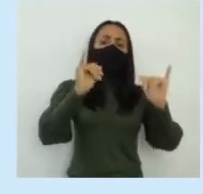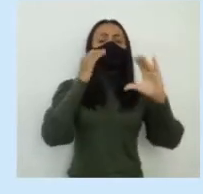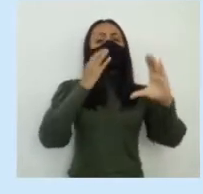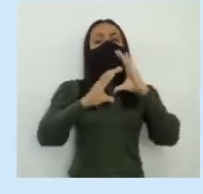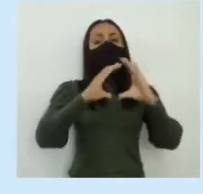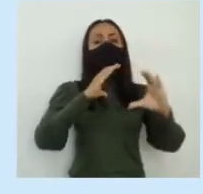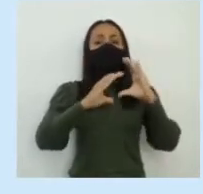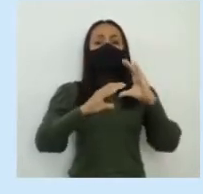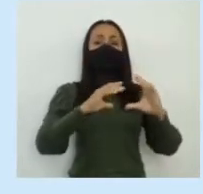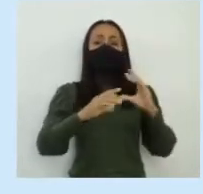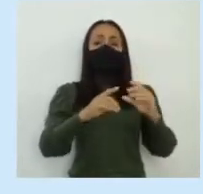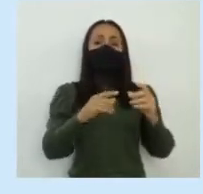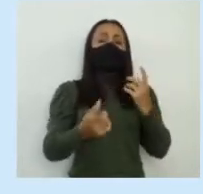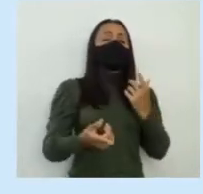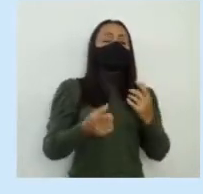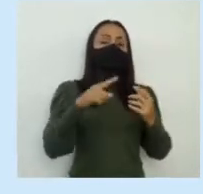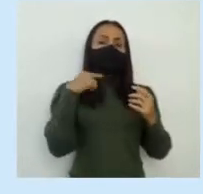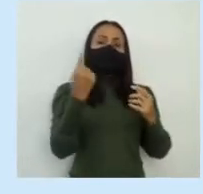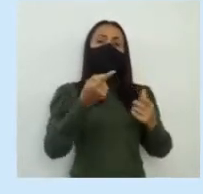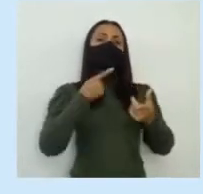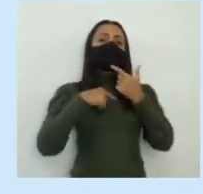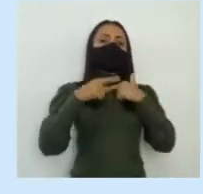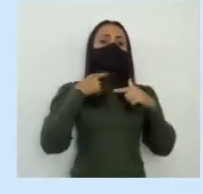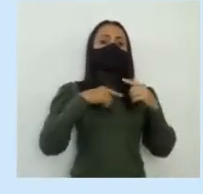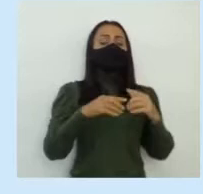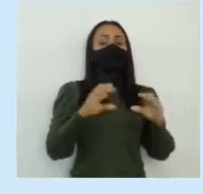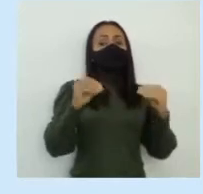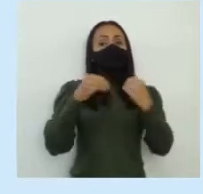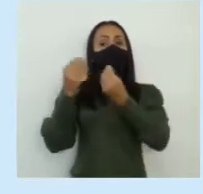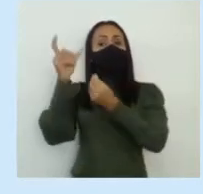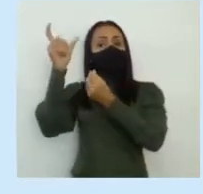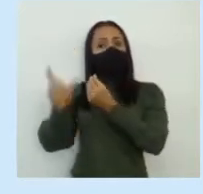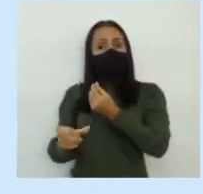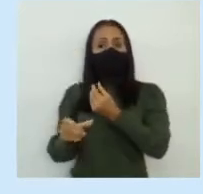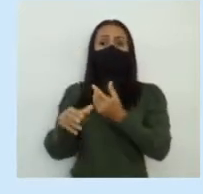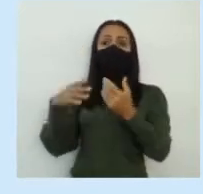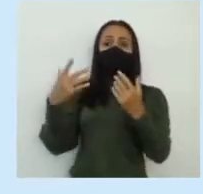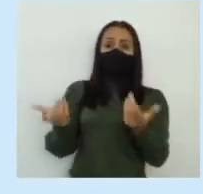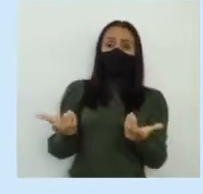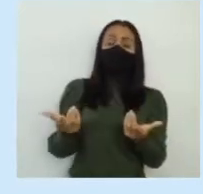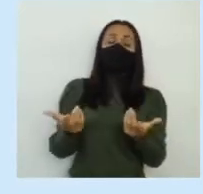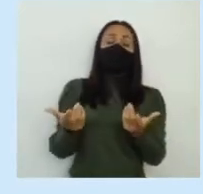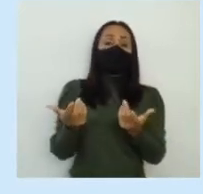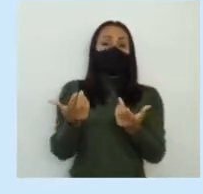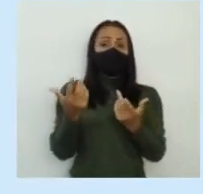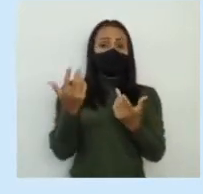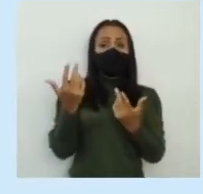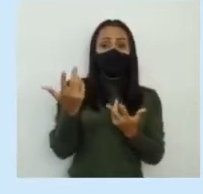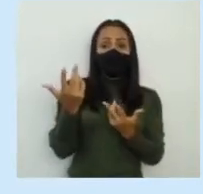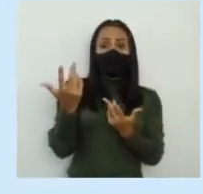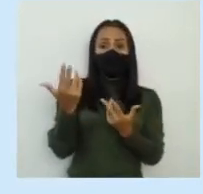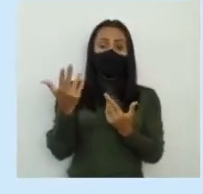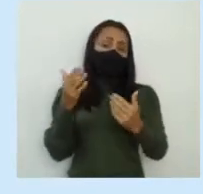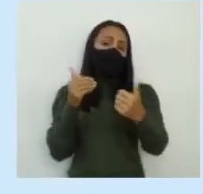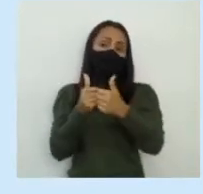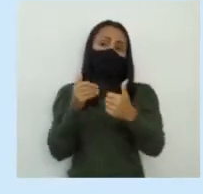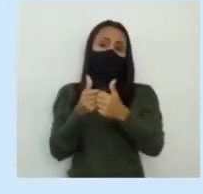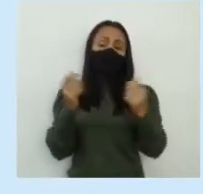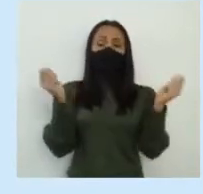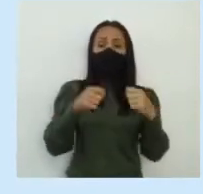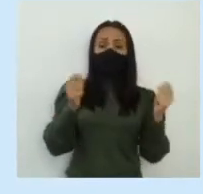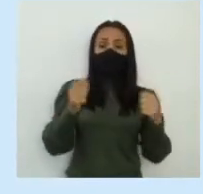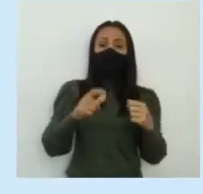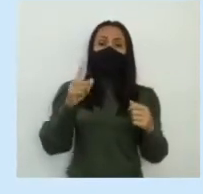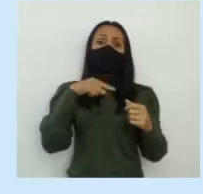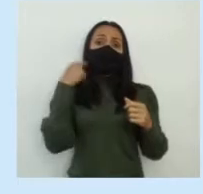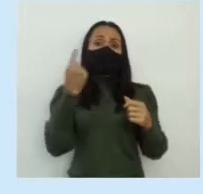gente quer, então chegou no destinatário do jeito que a gente planejou, ou mais próximo possível, porque realmente a gente sabe que algumas